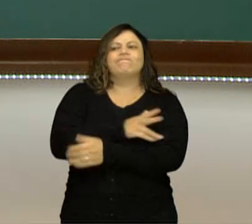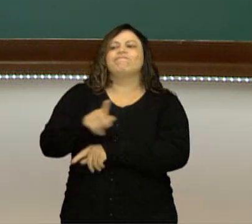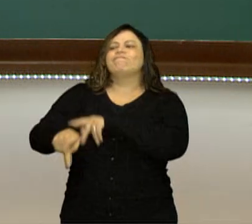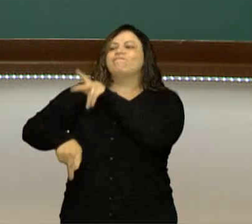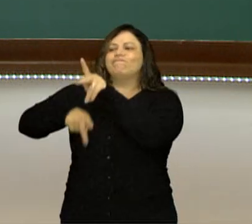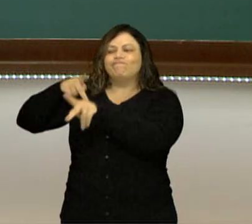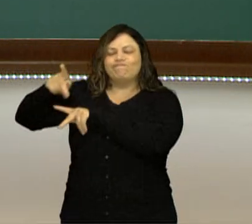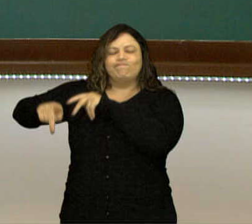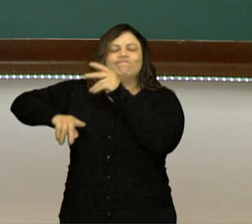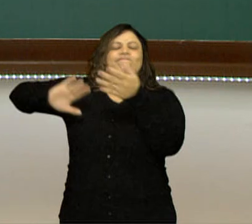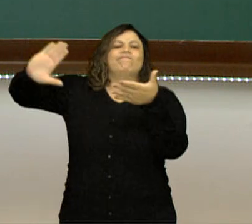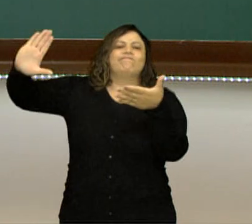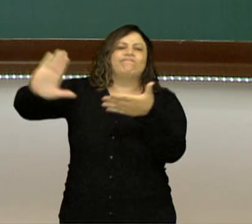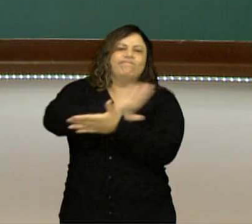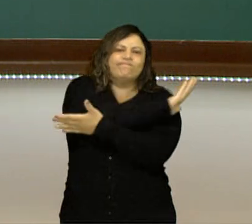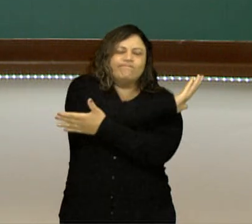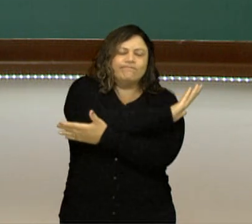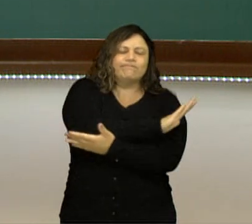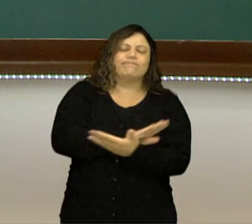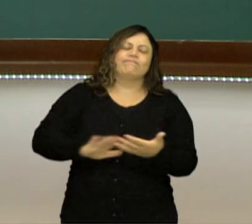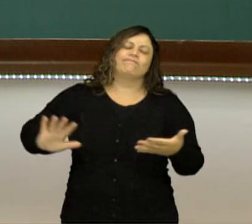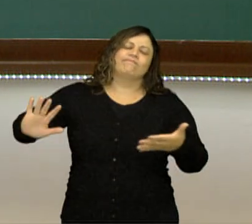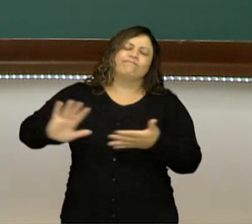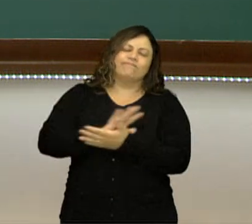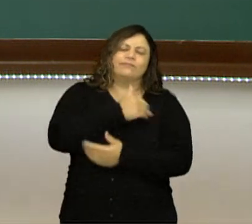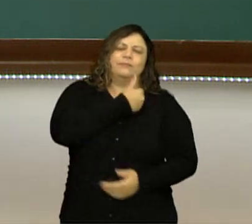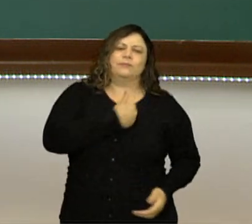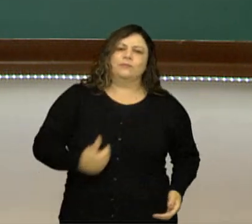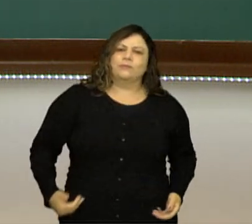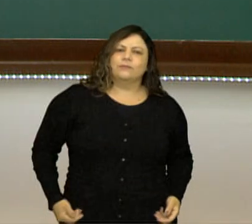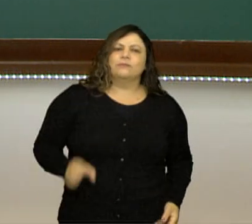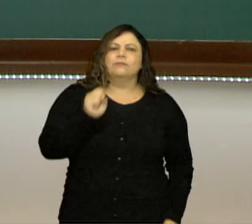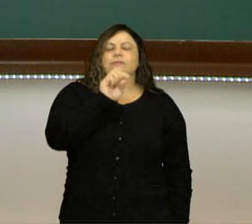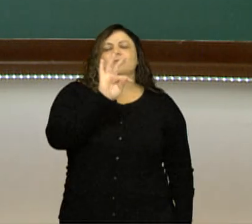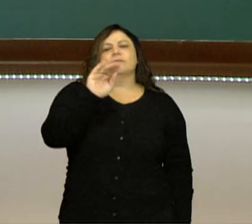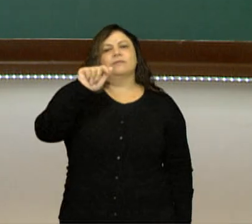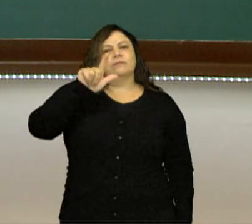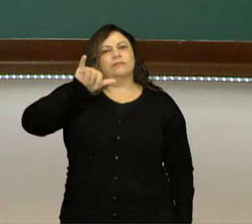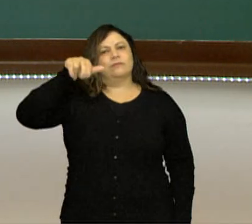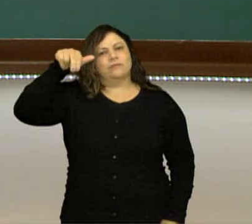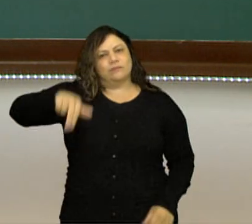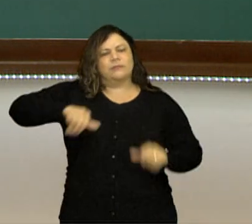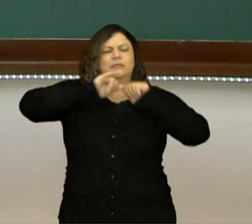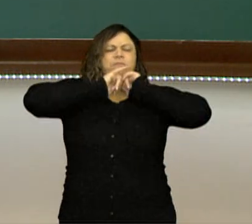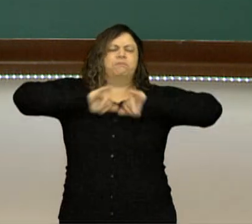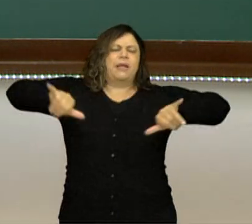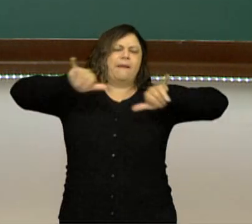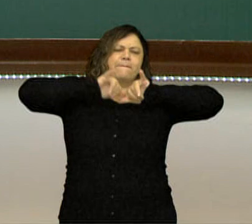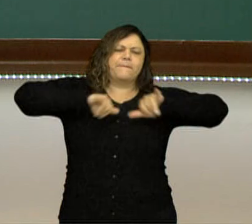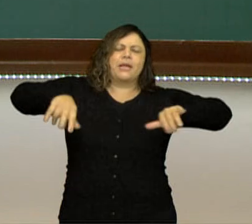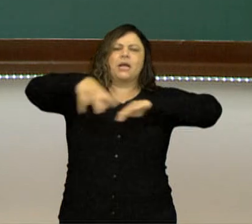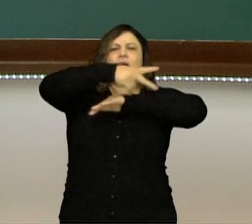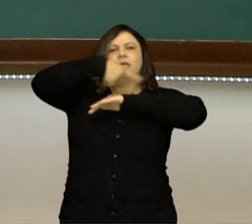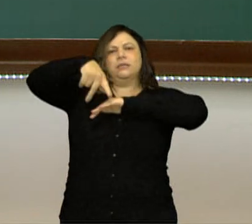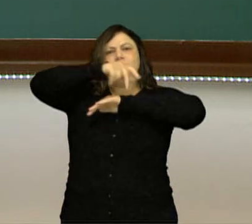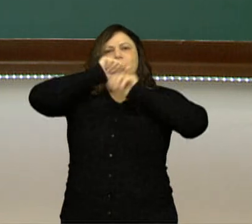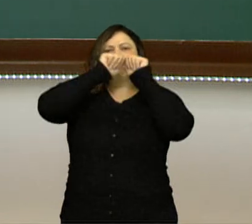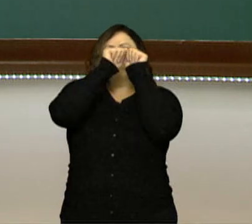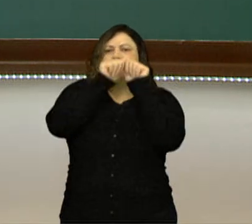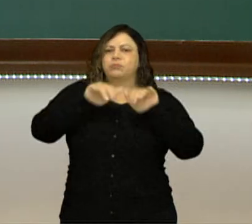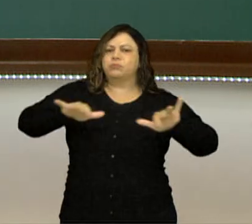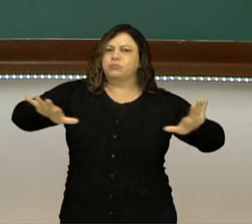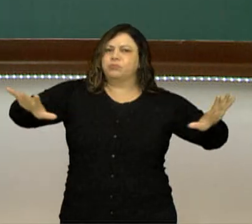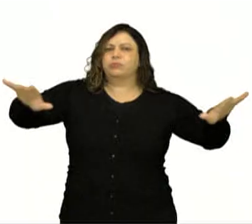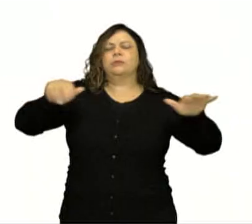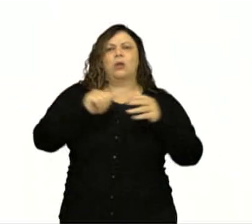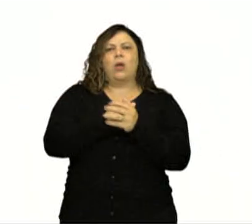Um genocídio promovido pelo governo do Stalin, que foi noticiado inclusive em outros países, como por exemplo a manchete do jornal